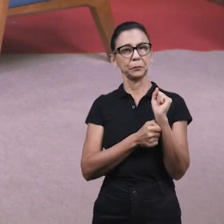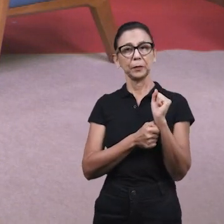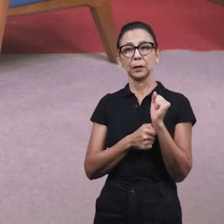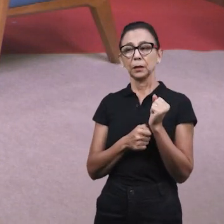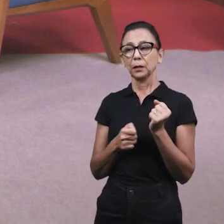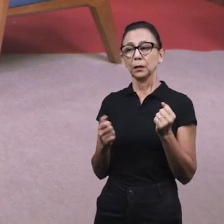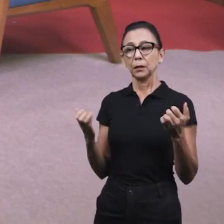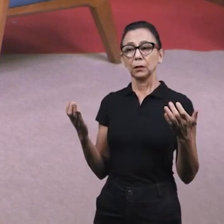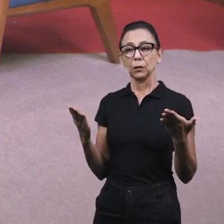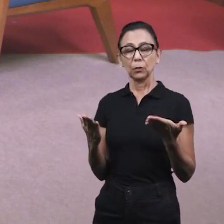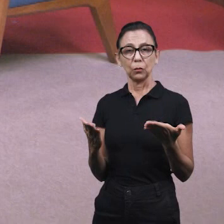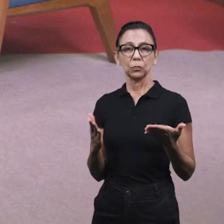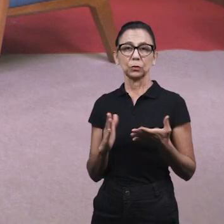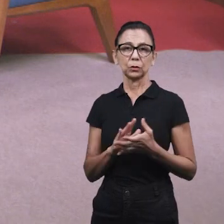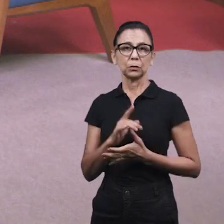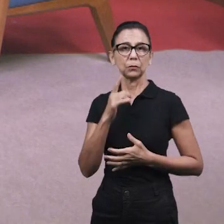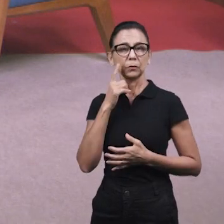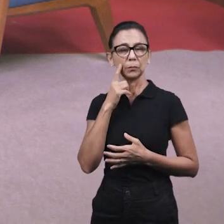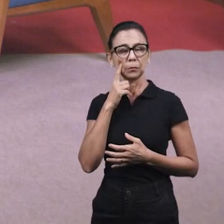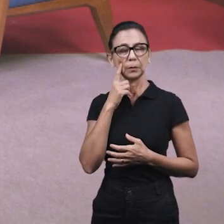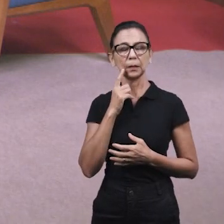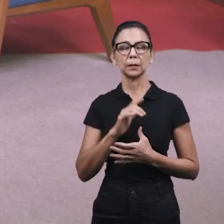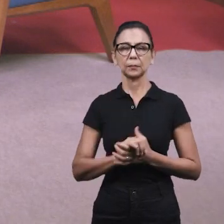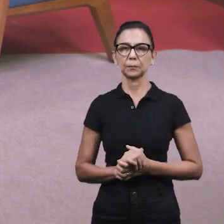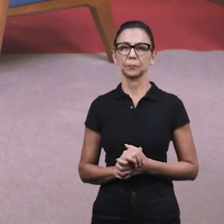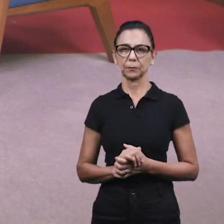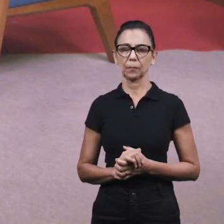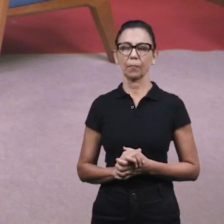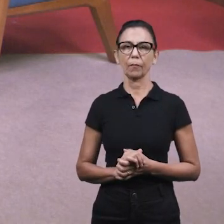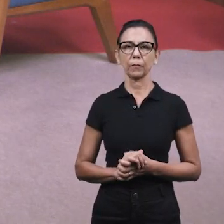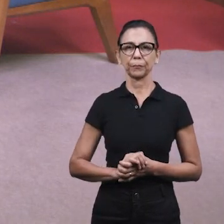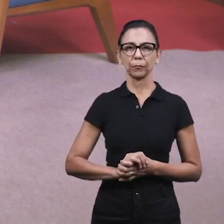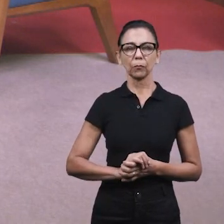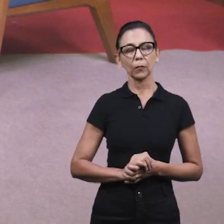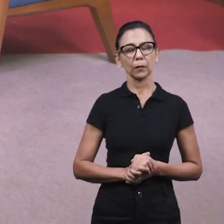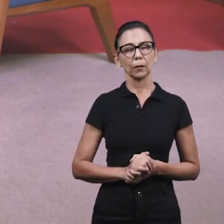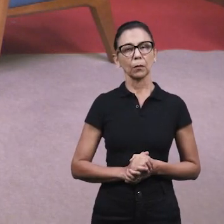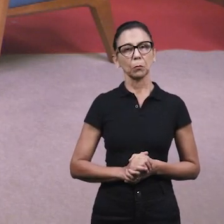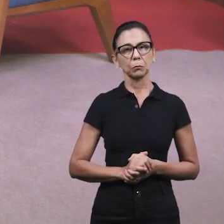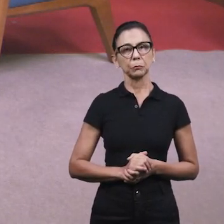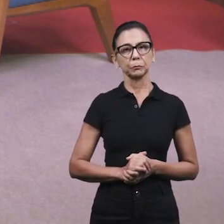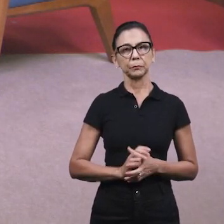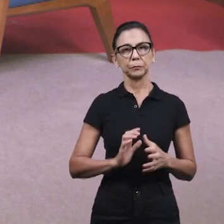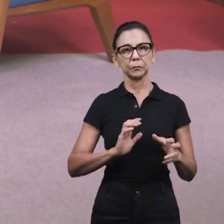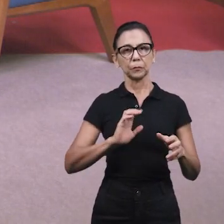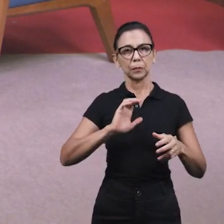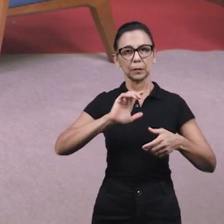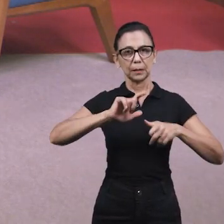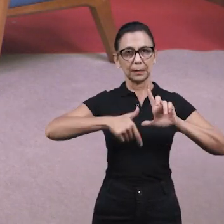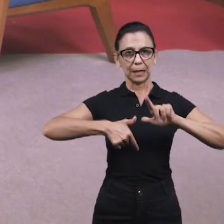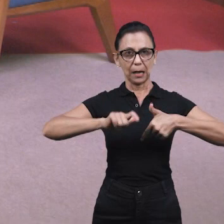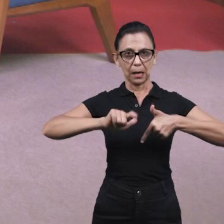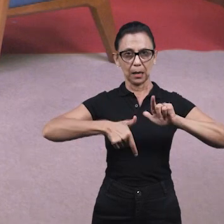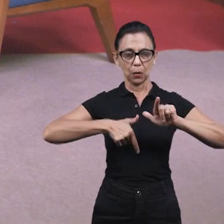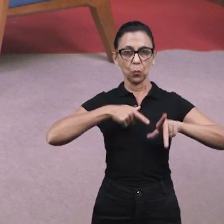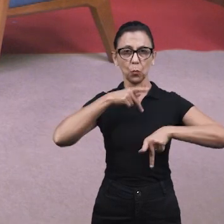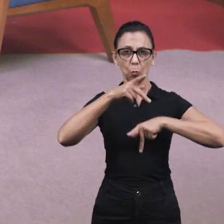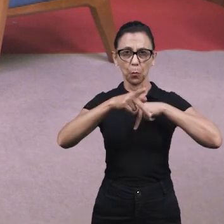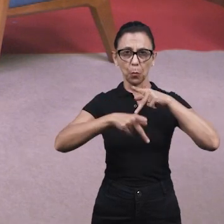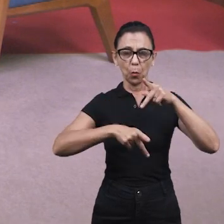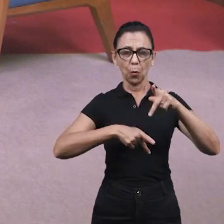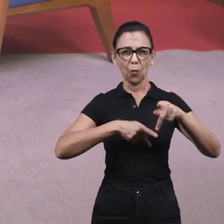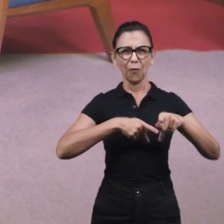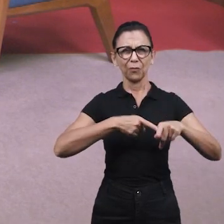momento peculiar na história de Israel. Israel, ao longo de 40 anos, né, Israel sai